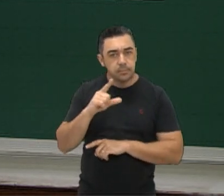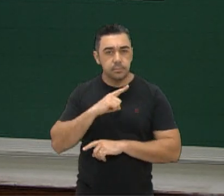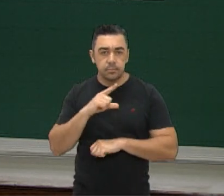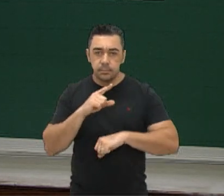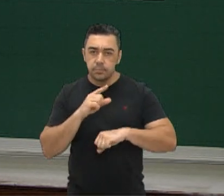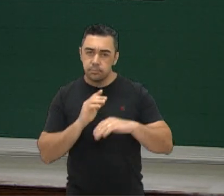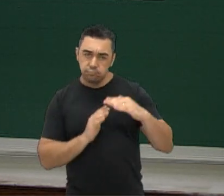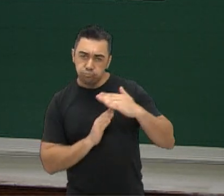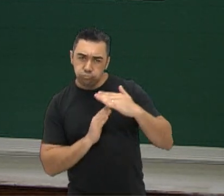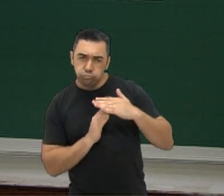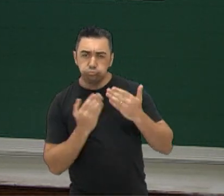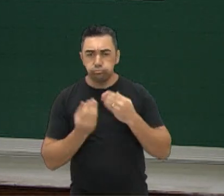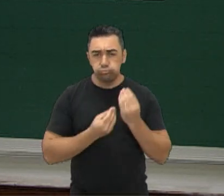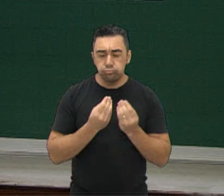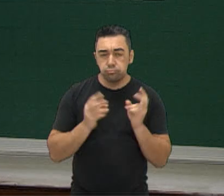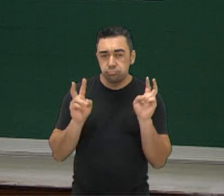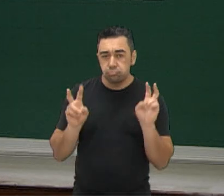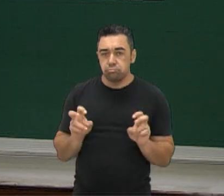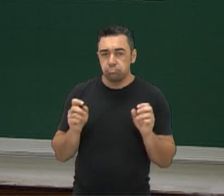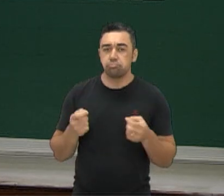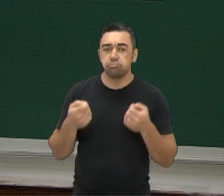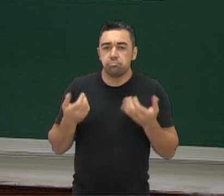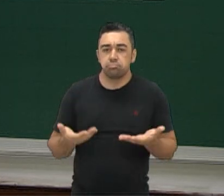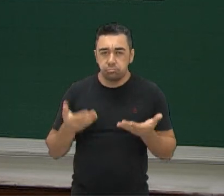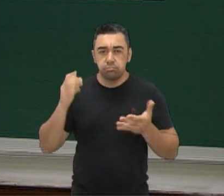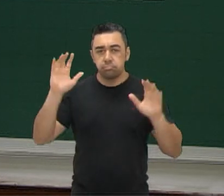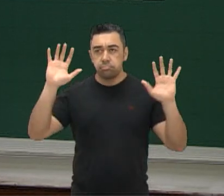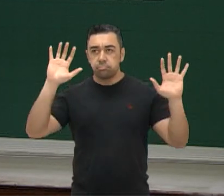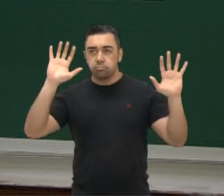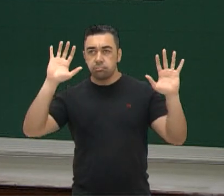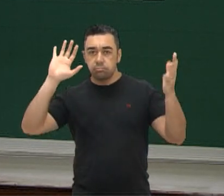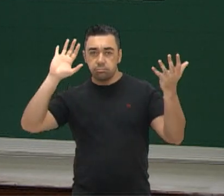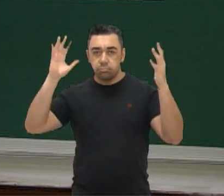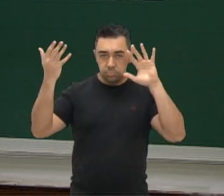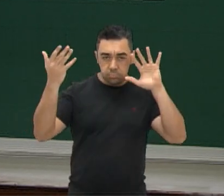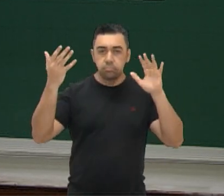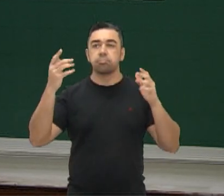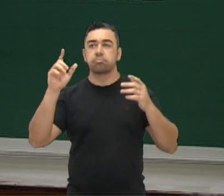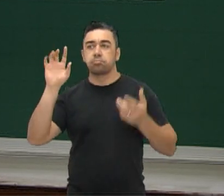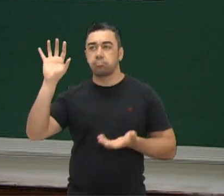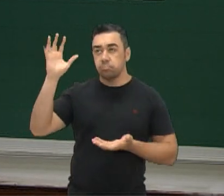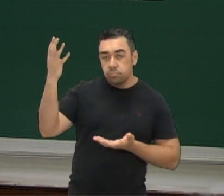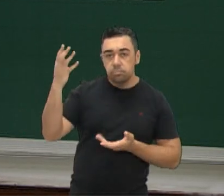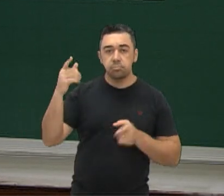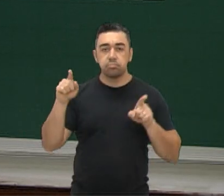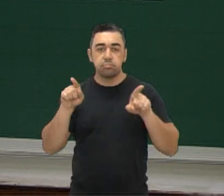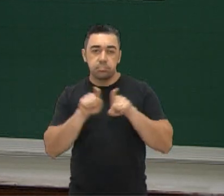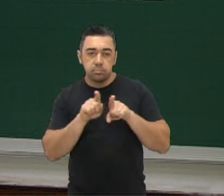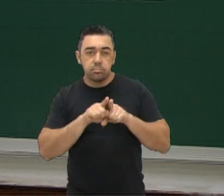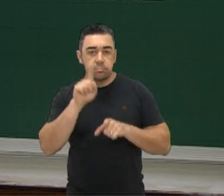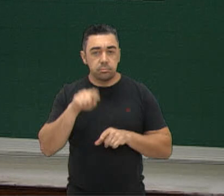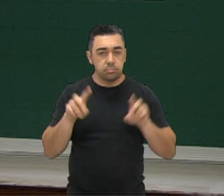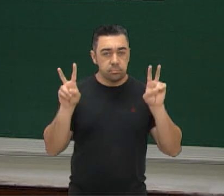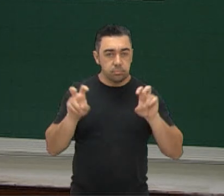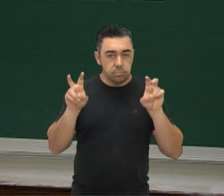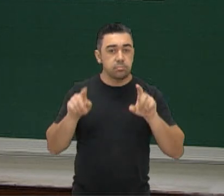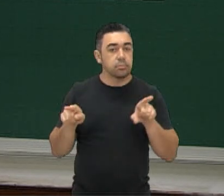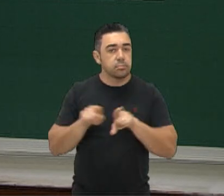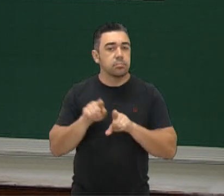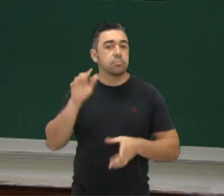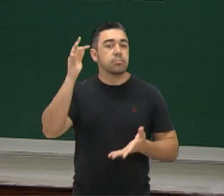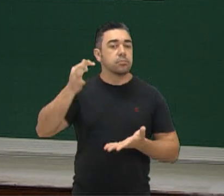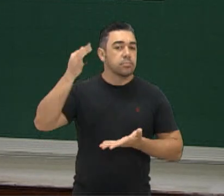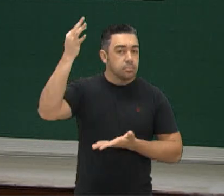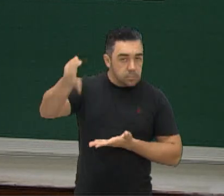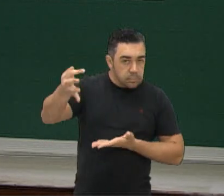tempo, expressões relacionadas ao tempo, ao clima e também expressões relacionadas ao